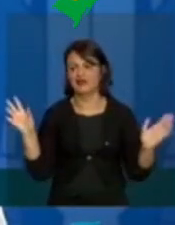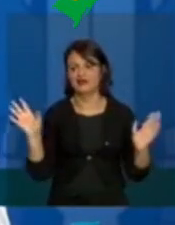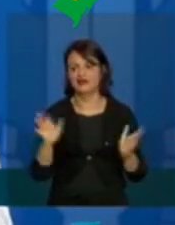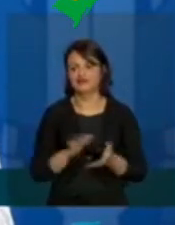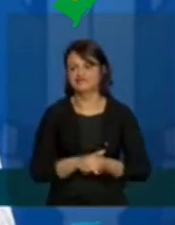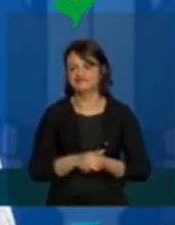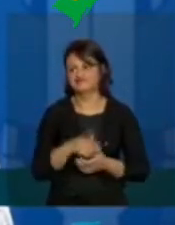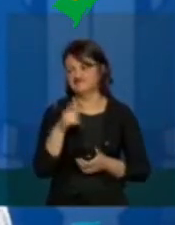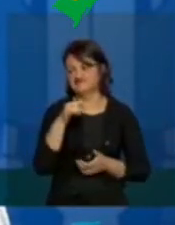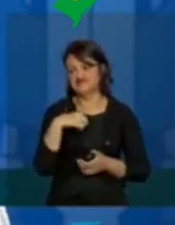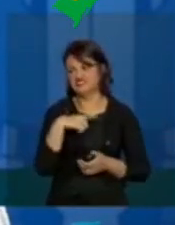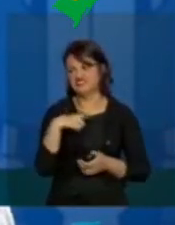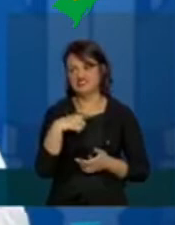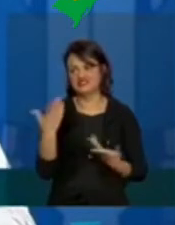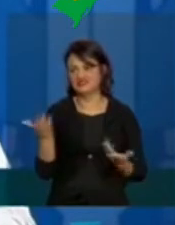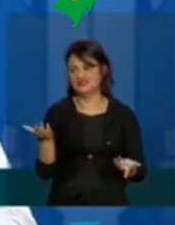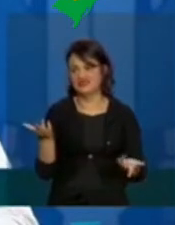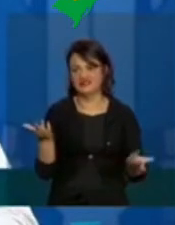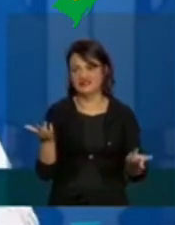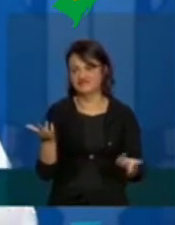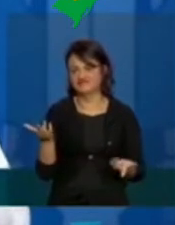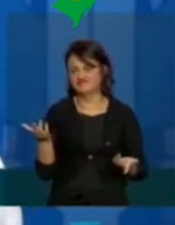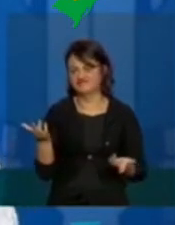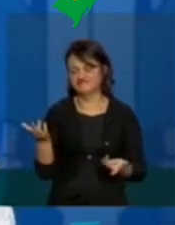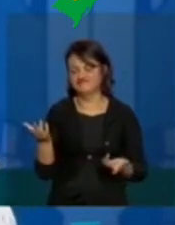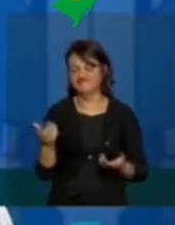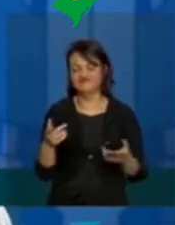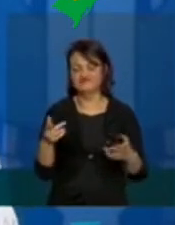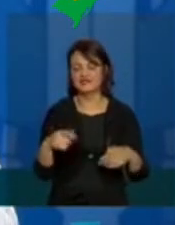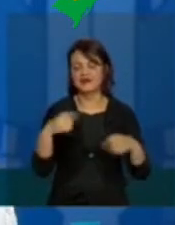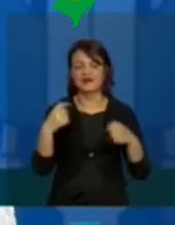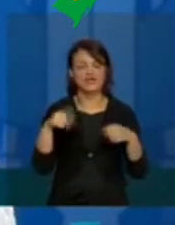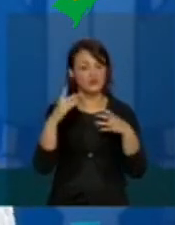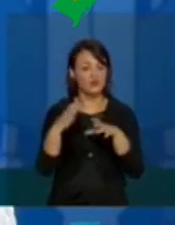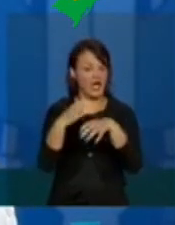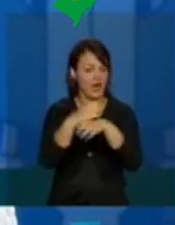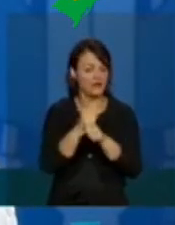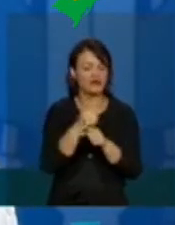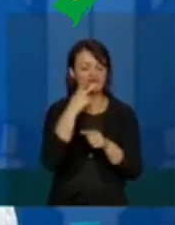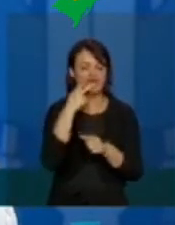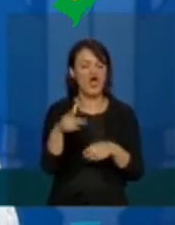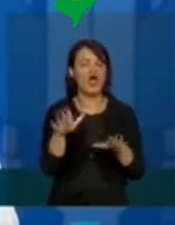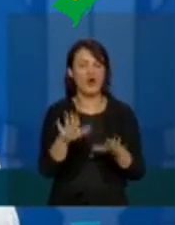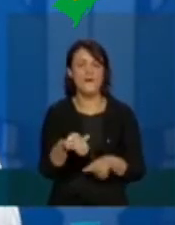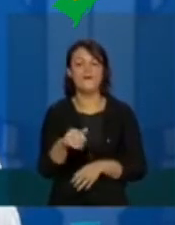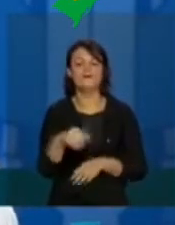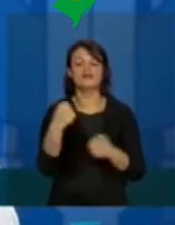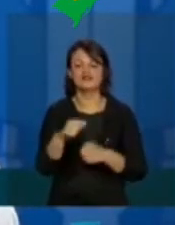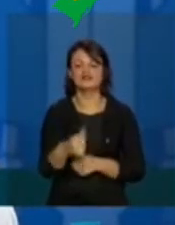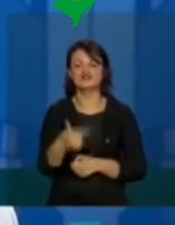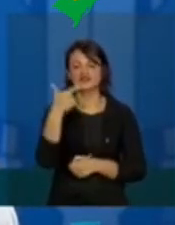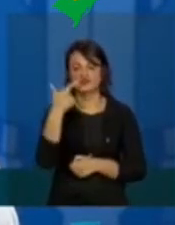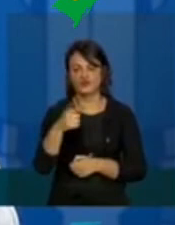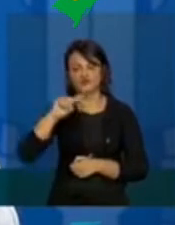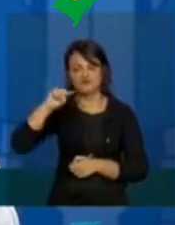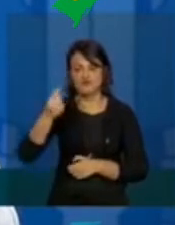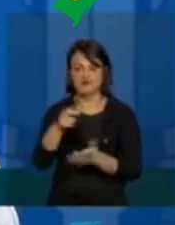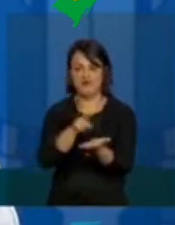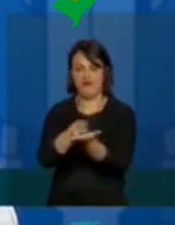que tenha lá a necessidade, em todos os cálculos, olha, ela vai precisar de 2.000